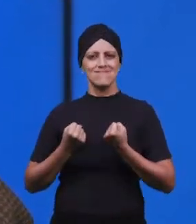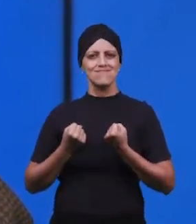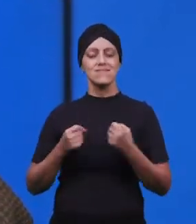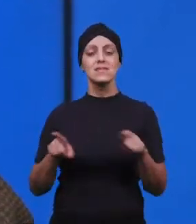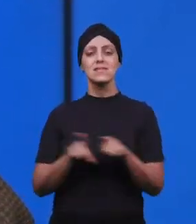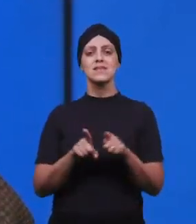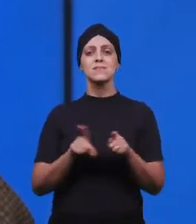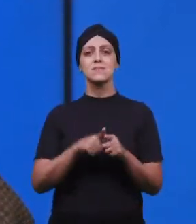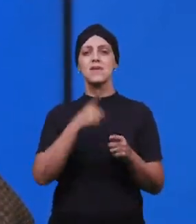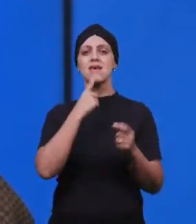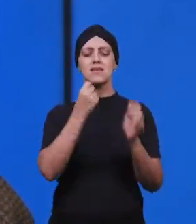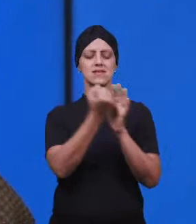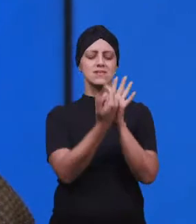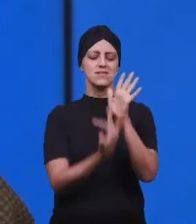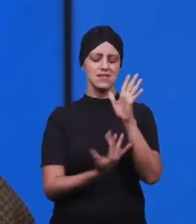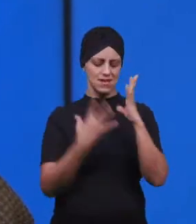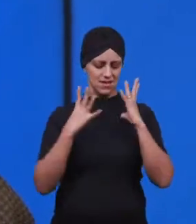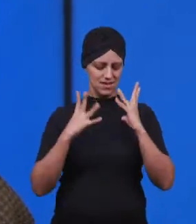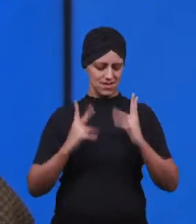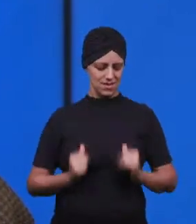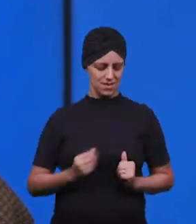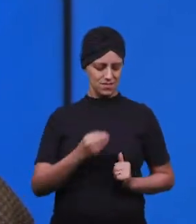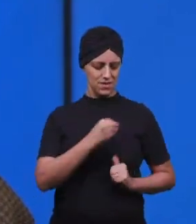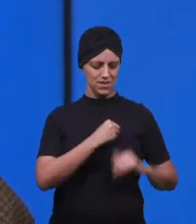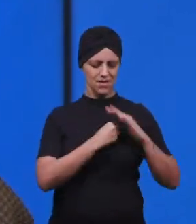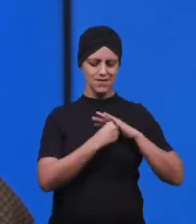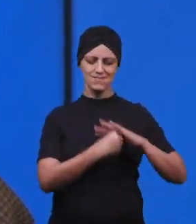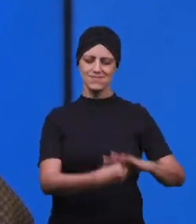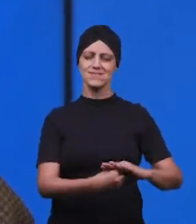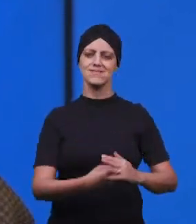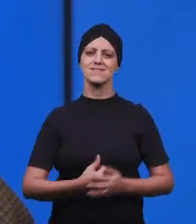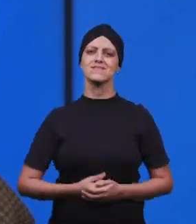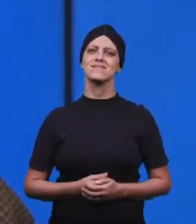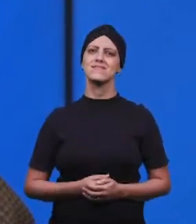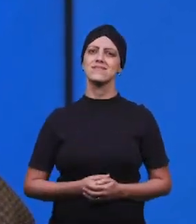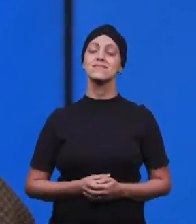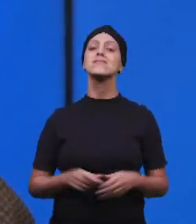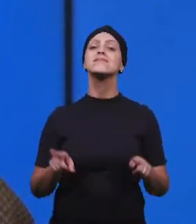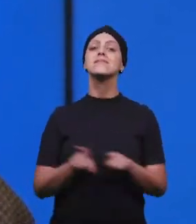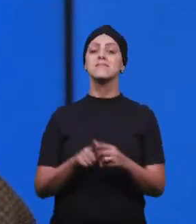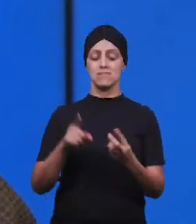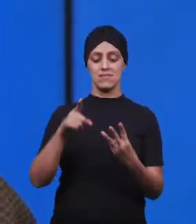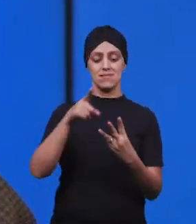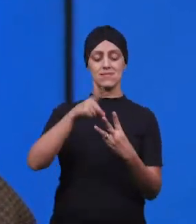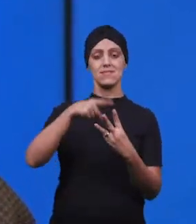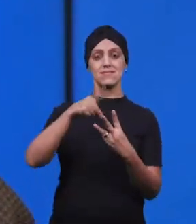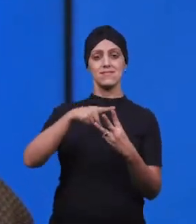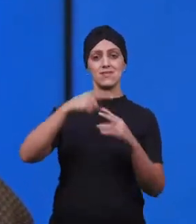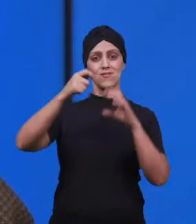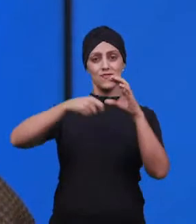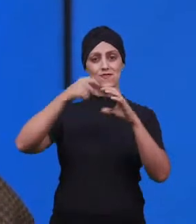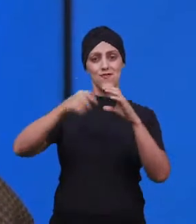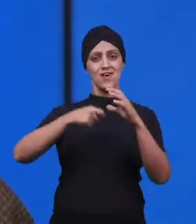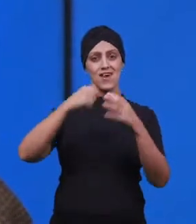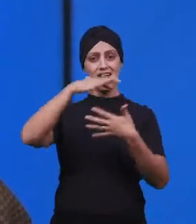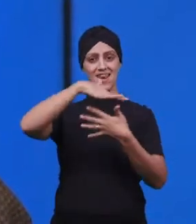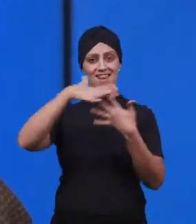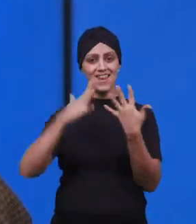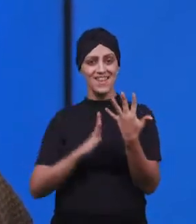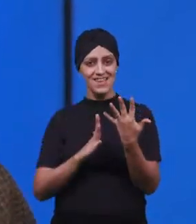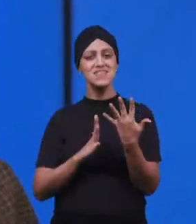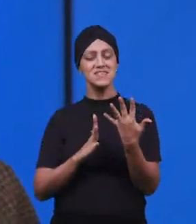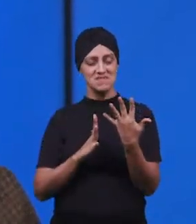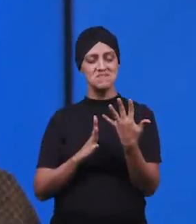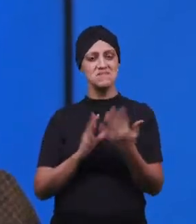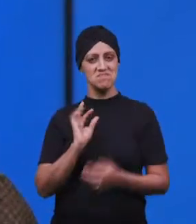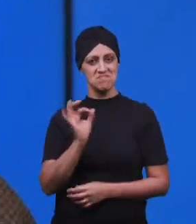também o seu sangue é aquele que nos purifica de todo o pecado. Muito bem colocado. Também a resposta da irmã Umbelina, em Libras.